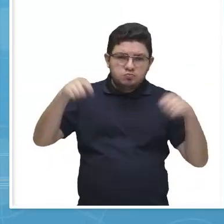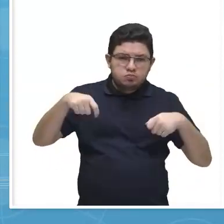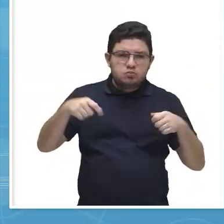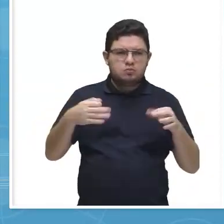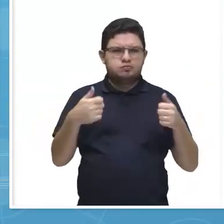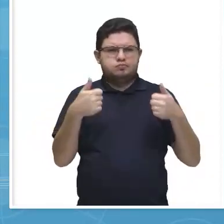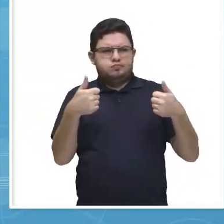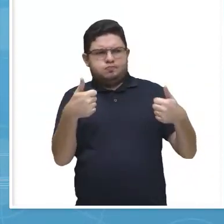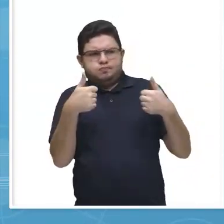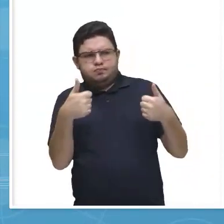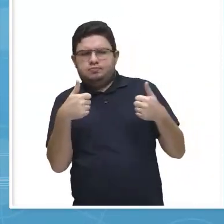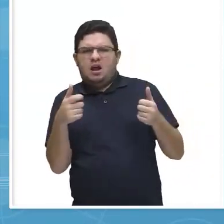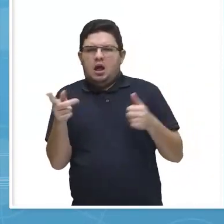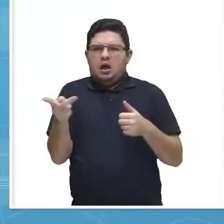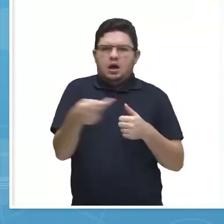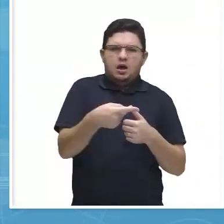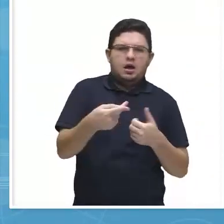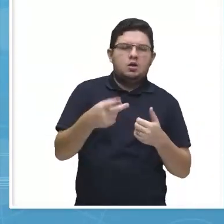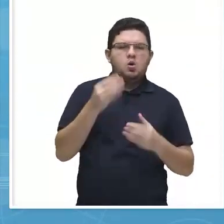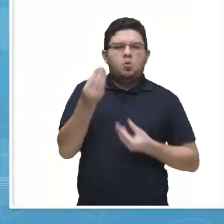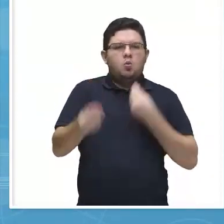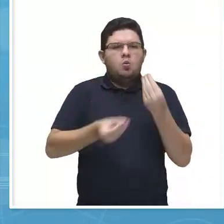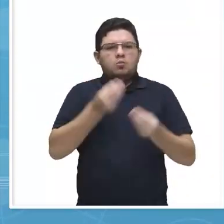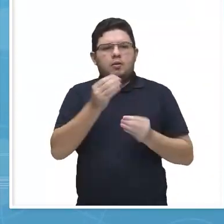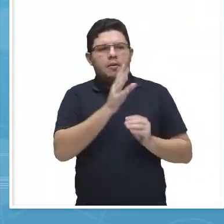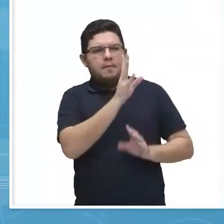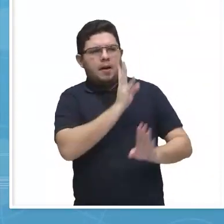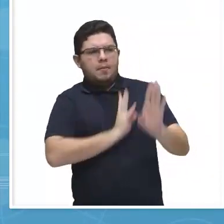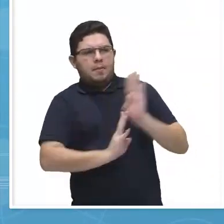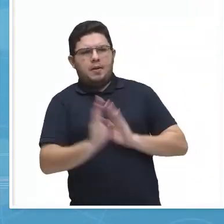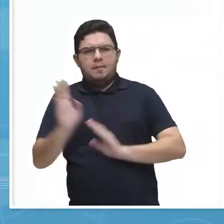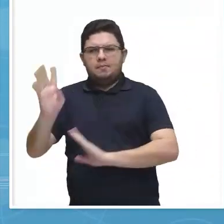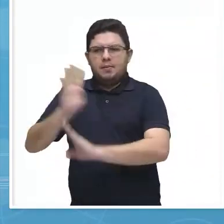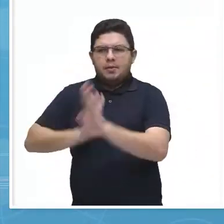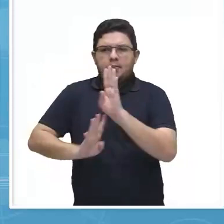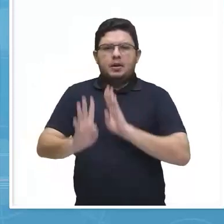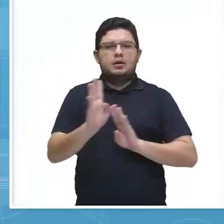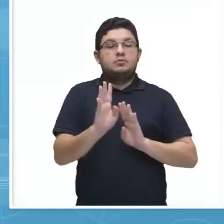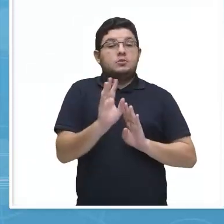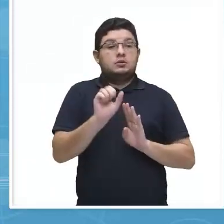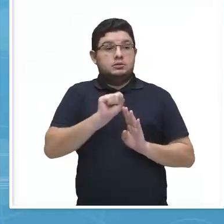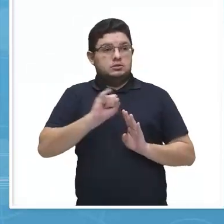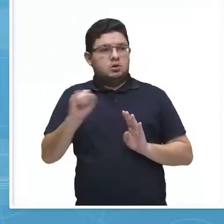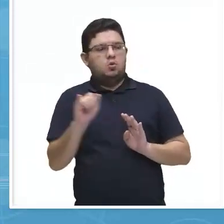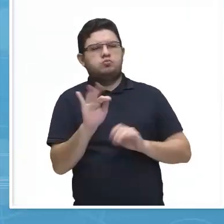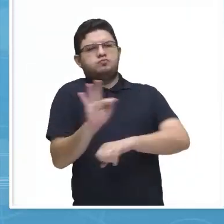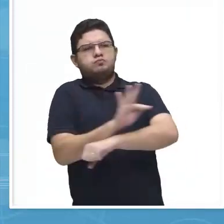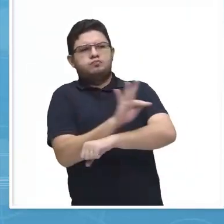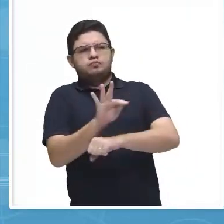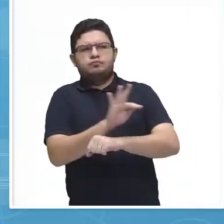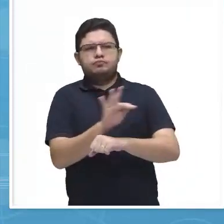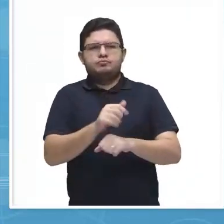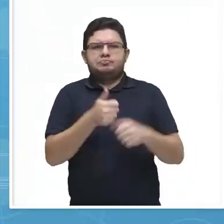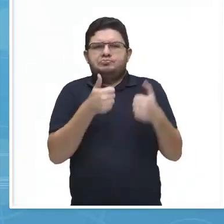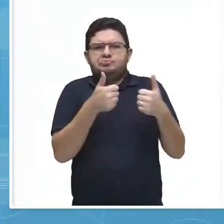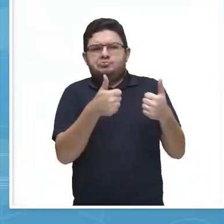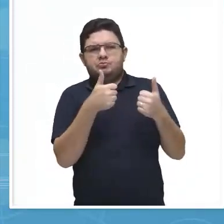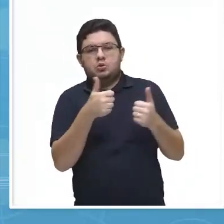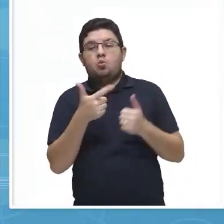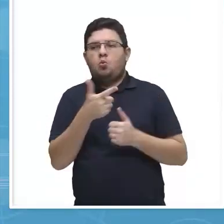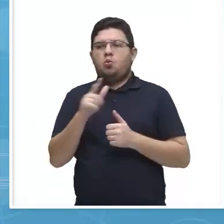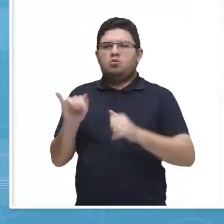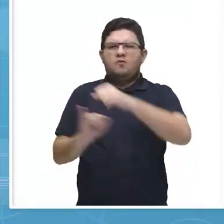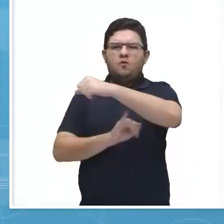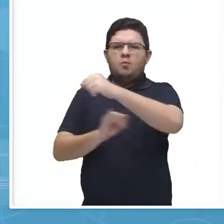de acordo com a norma culta, te dão um determinado julgamento. Se não, outro, não é? Isso é importante, é só uma observação a